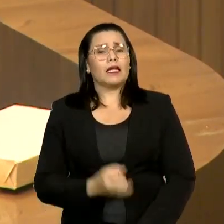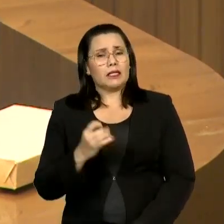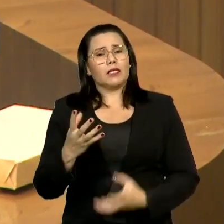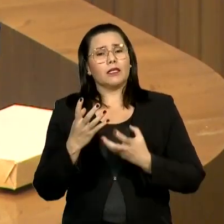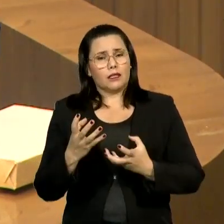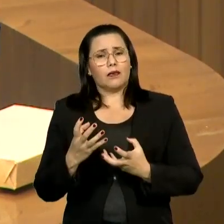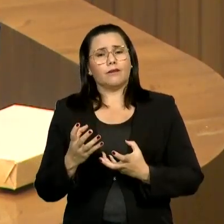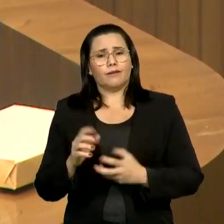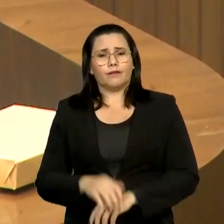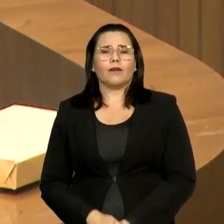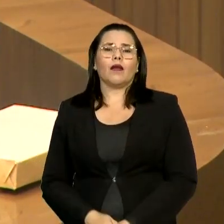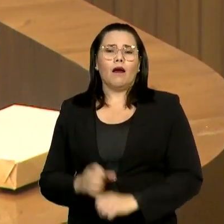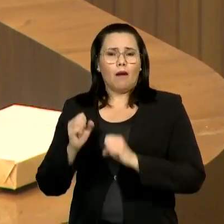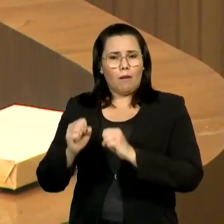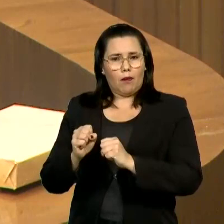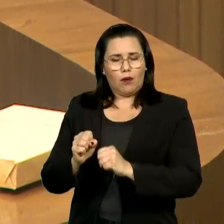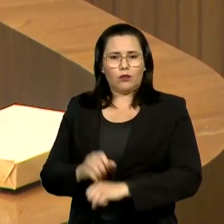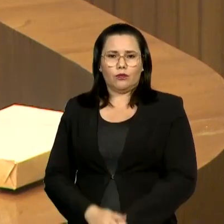Sul.